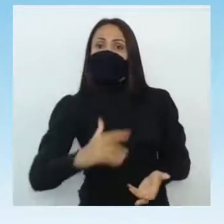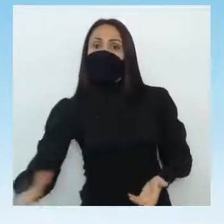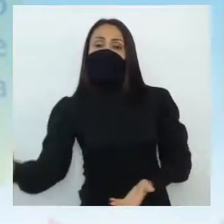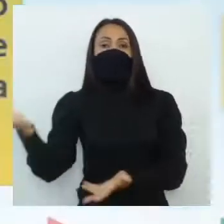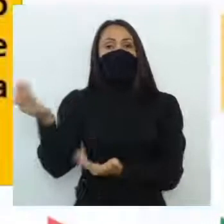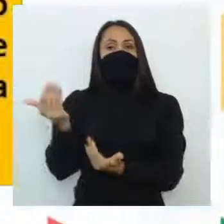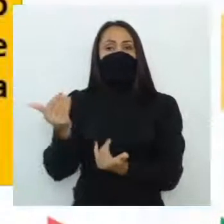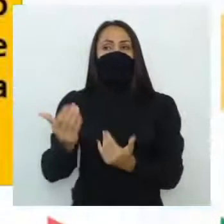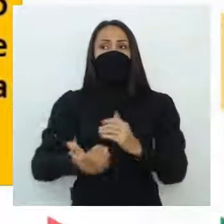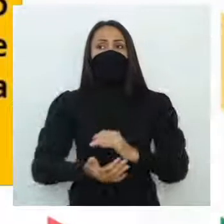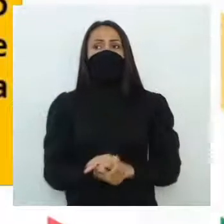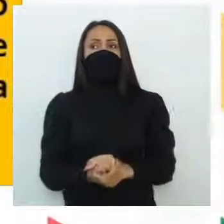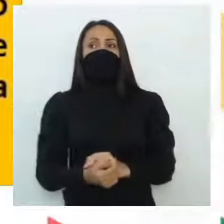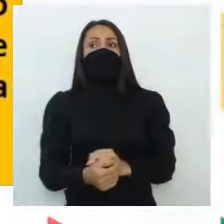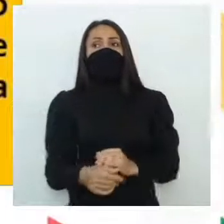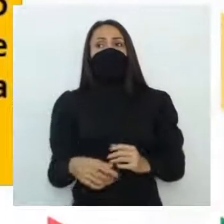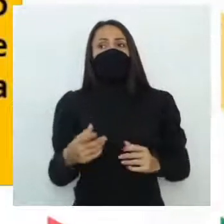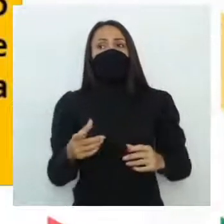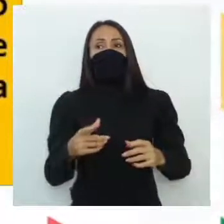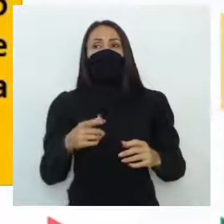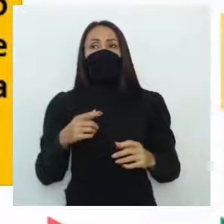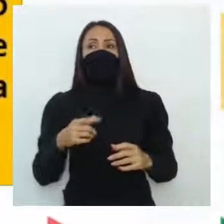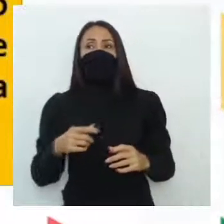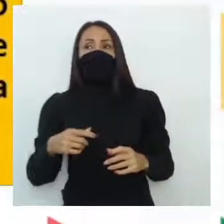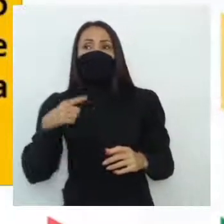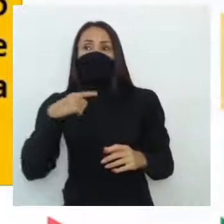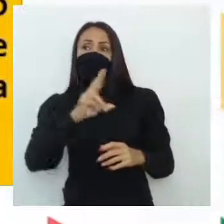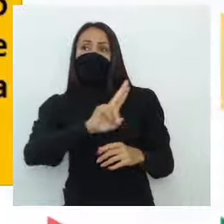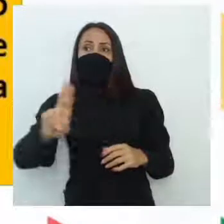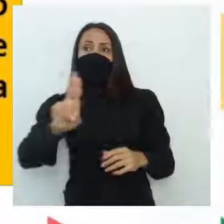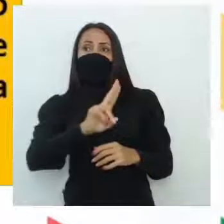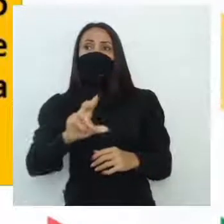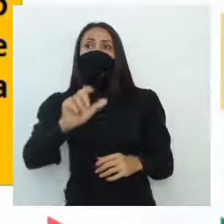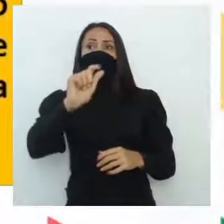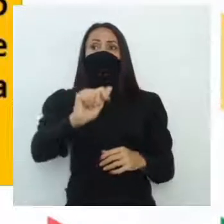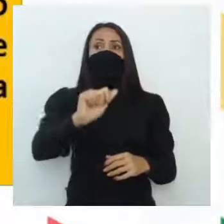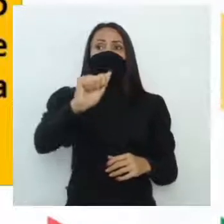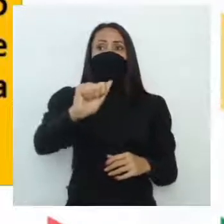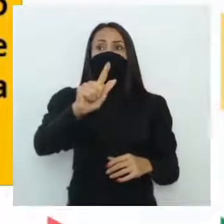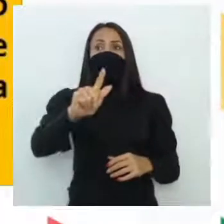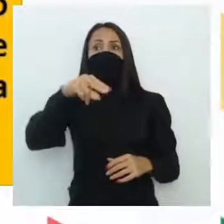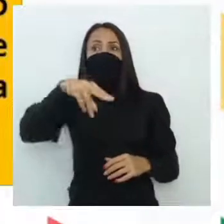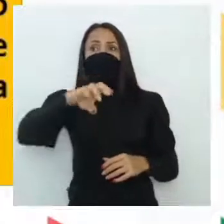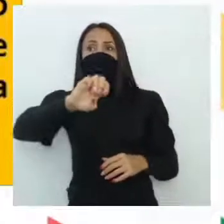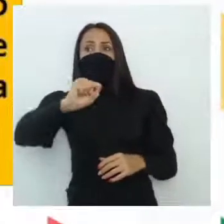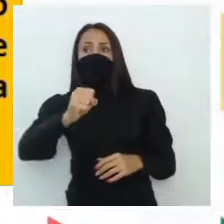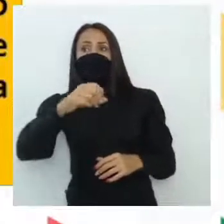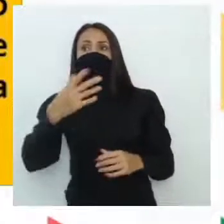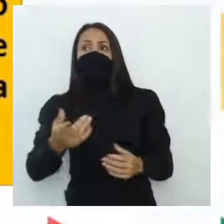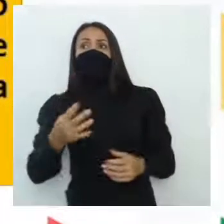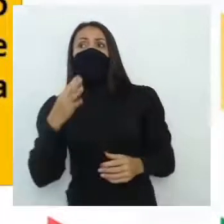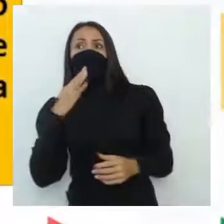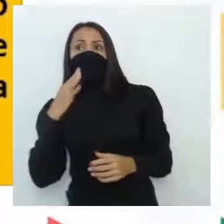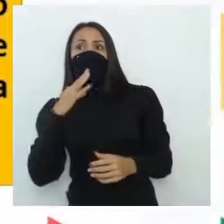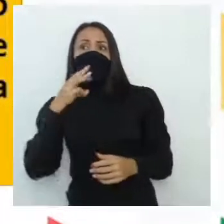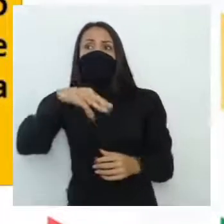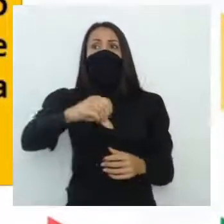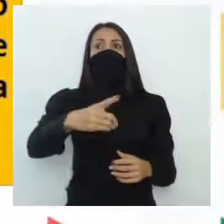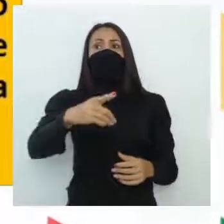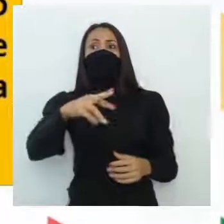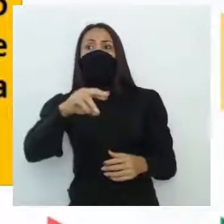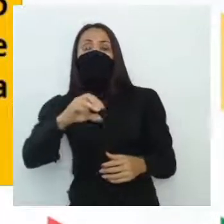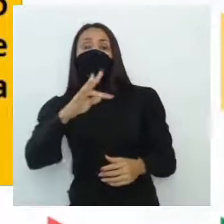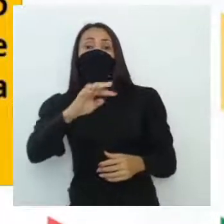agora aqui um pouco na tela. Nós temos seu nome aqui, Agnes Concha, conhecida como Madre